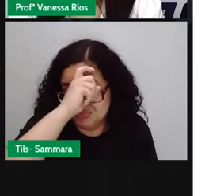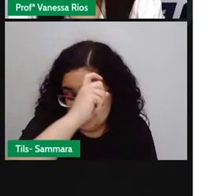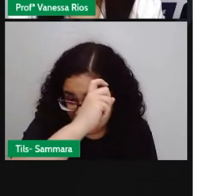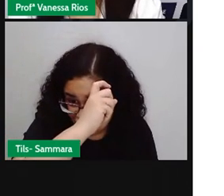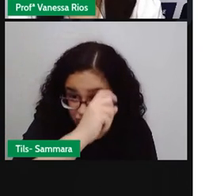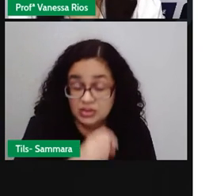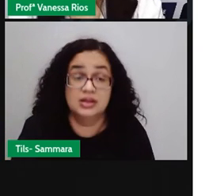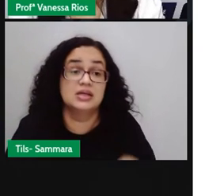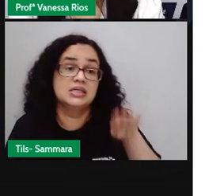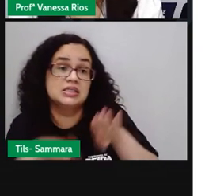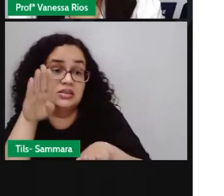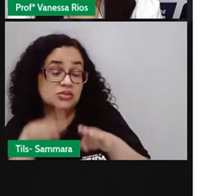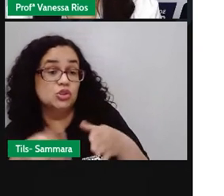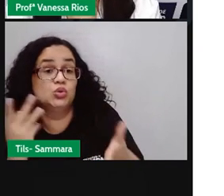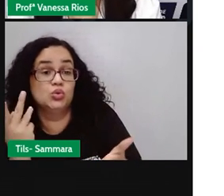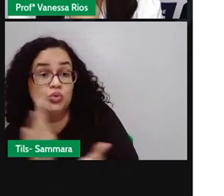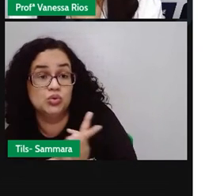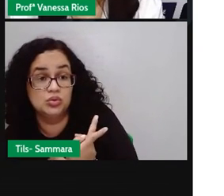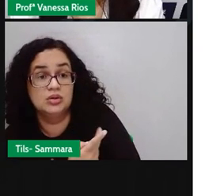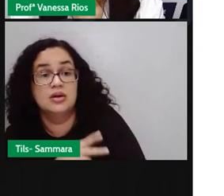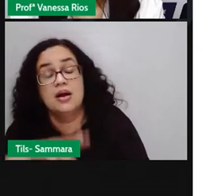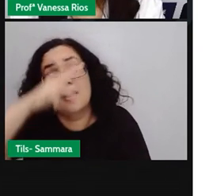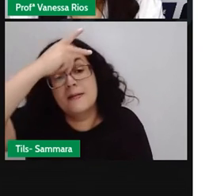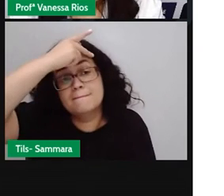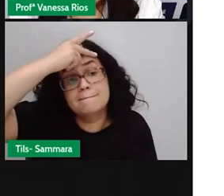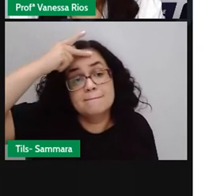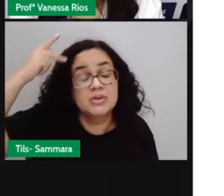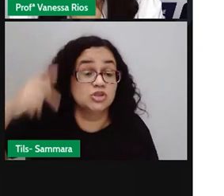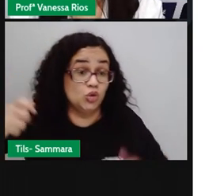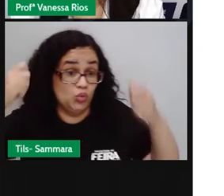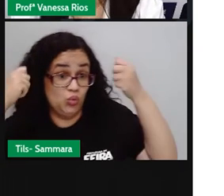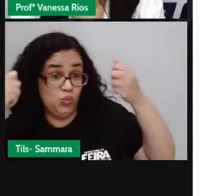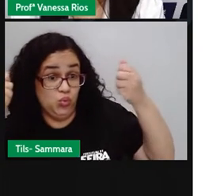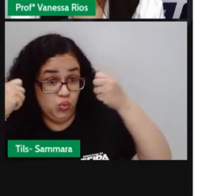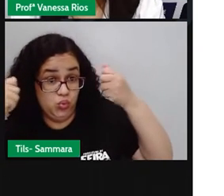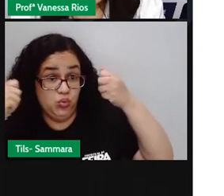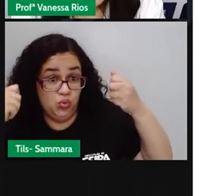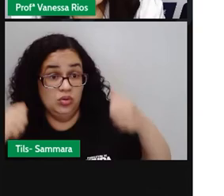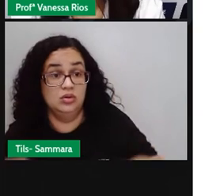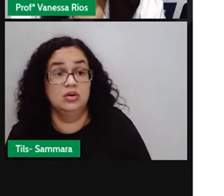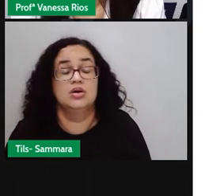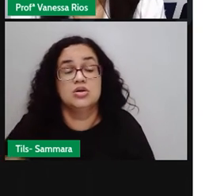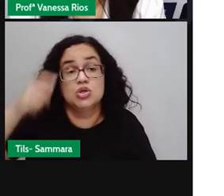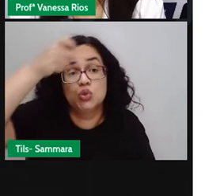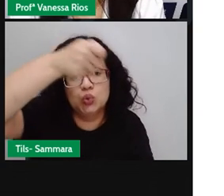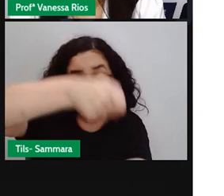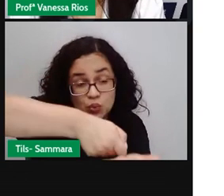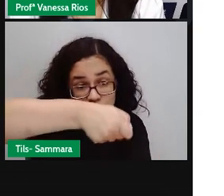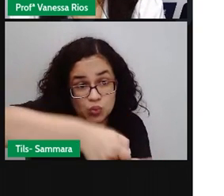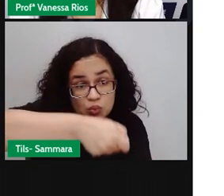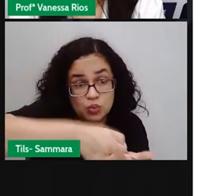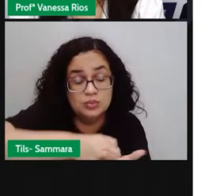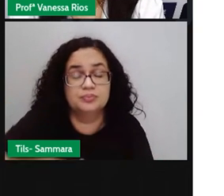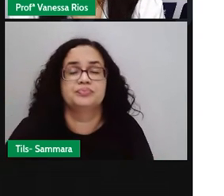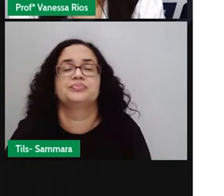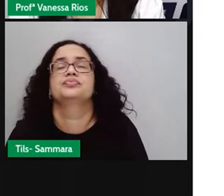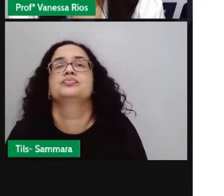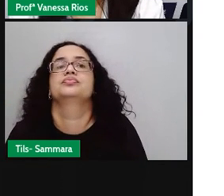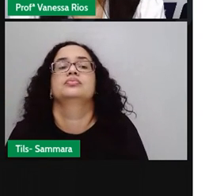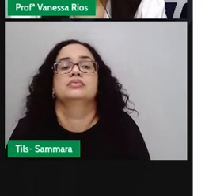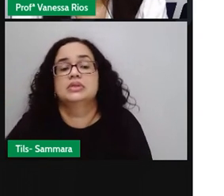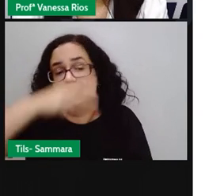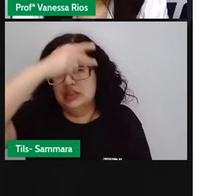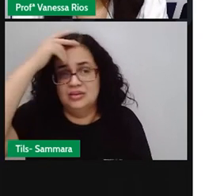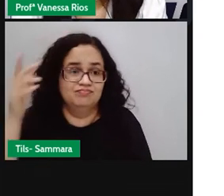É algo que às vezes só acontece depois que as pessoas manifestam, que as pessoas cobram, que as pessoas